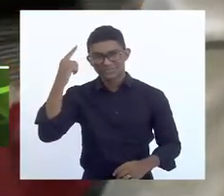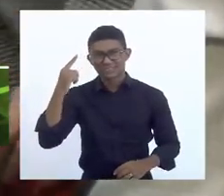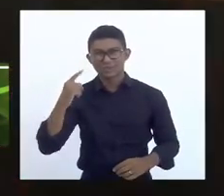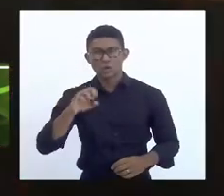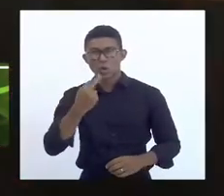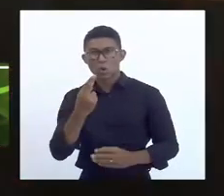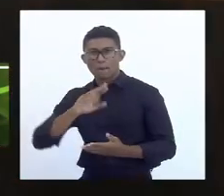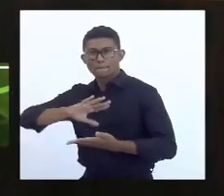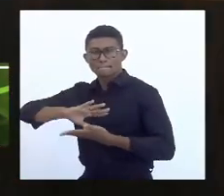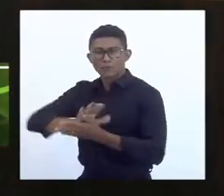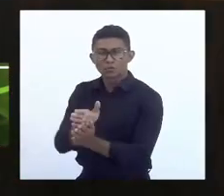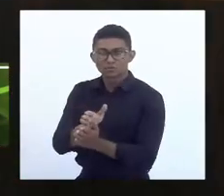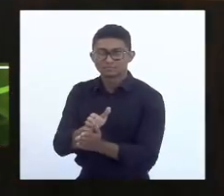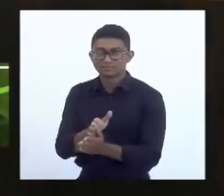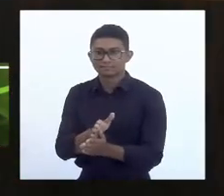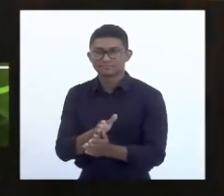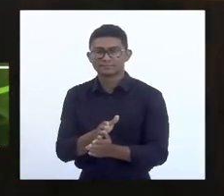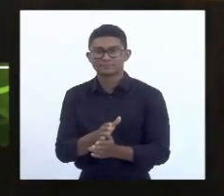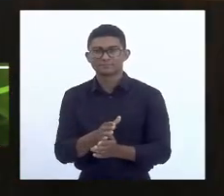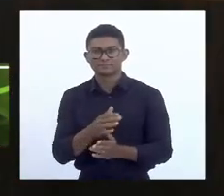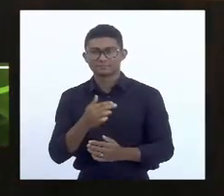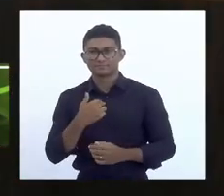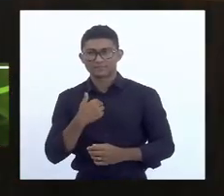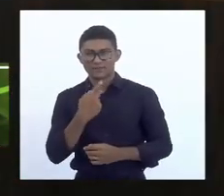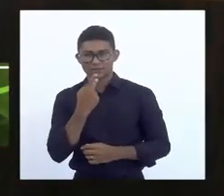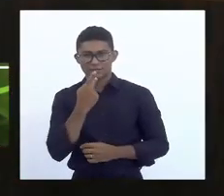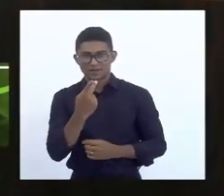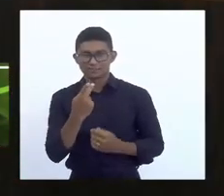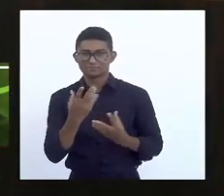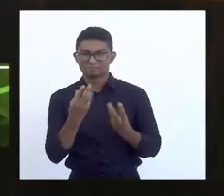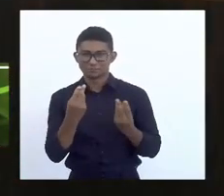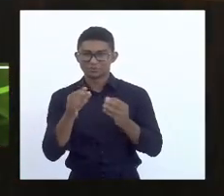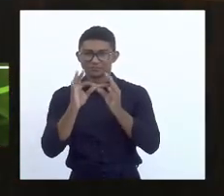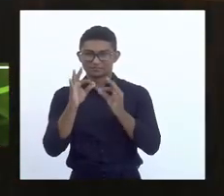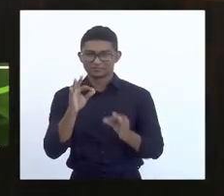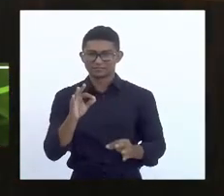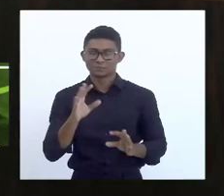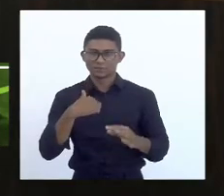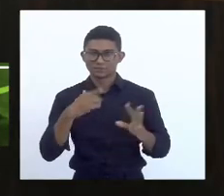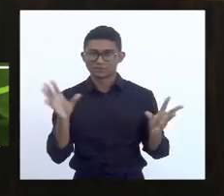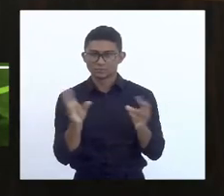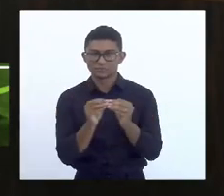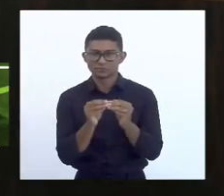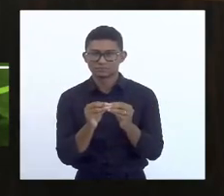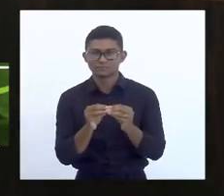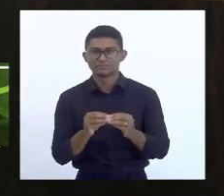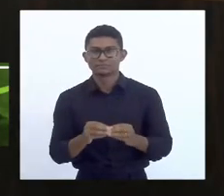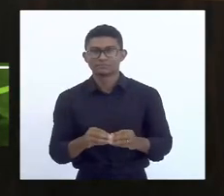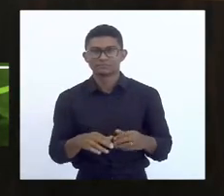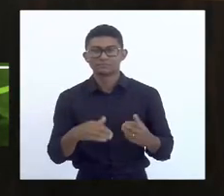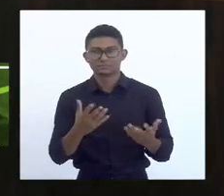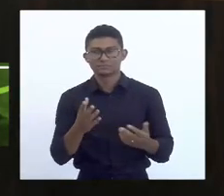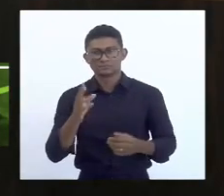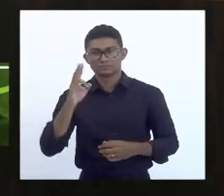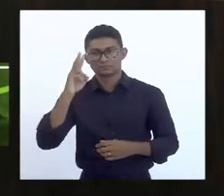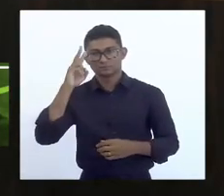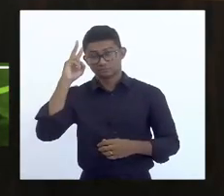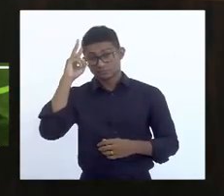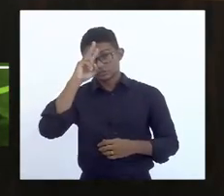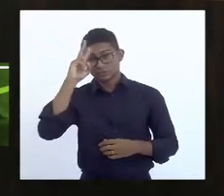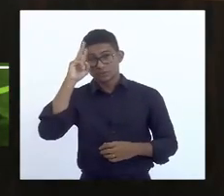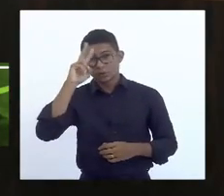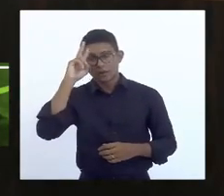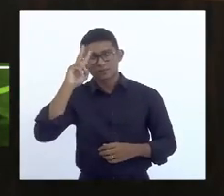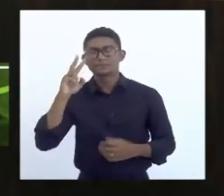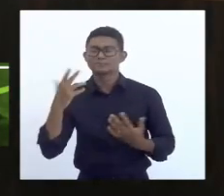Aquela que fala demais e conclua. Tá, vou concluir. Então, essa história é uma história que forma o